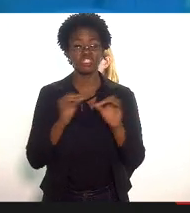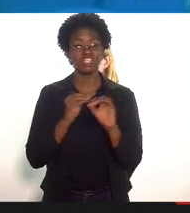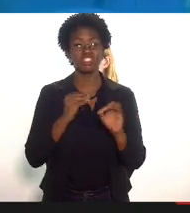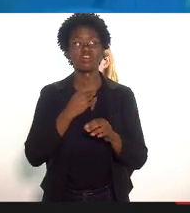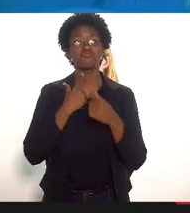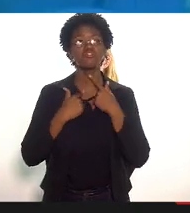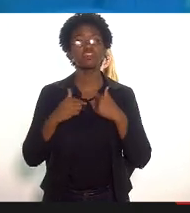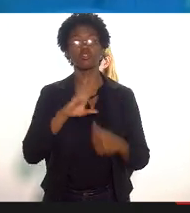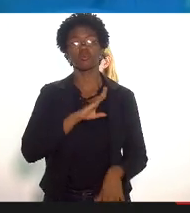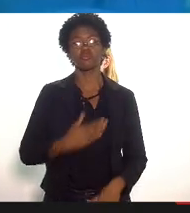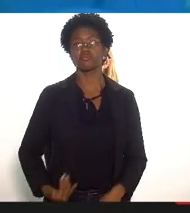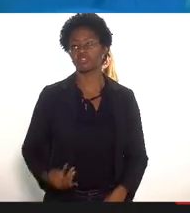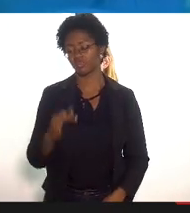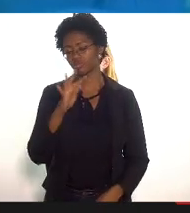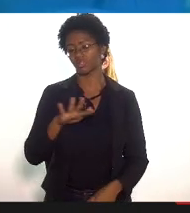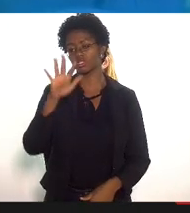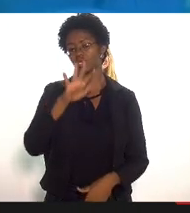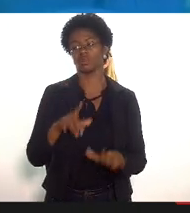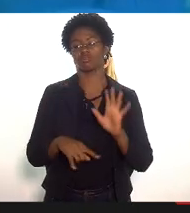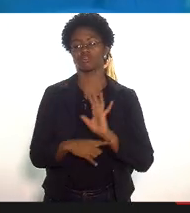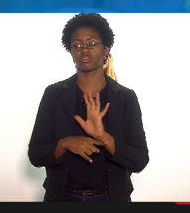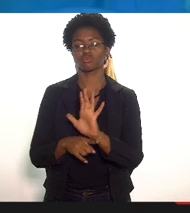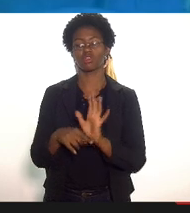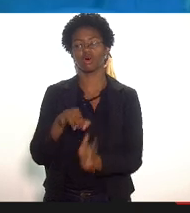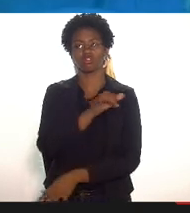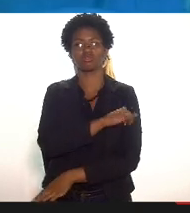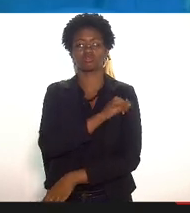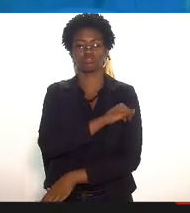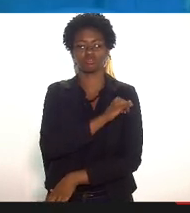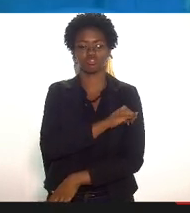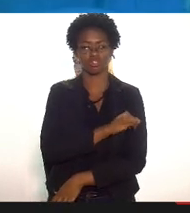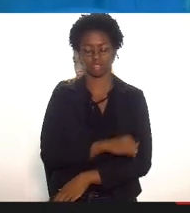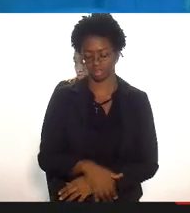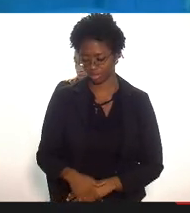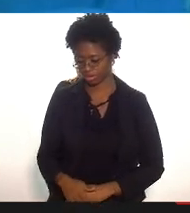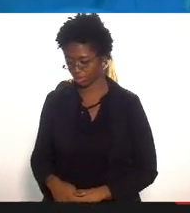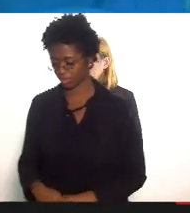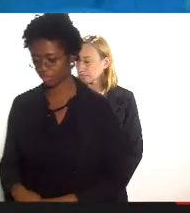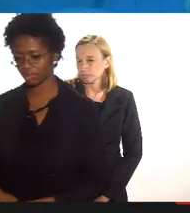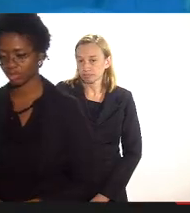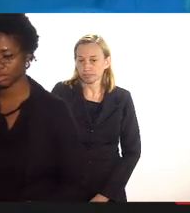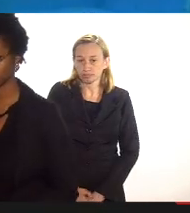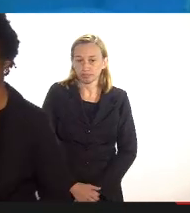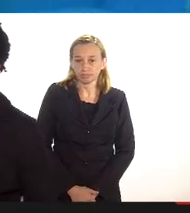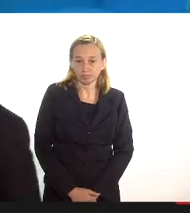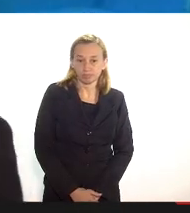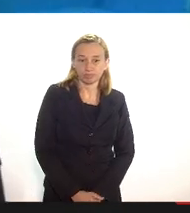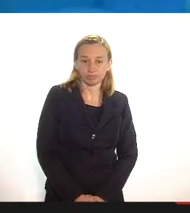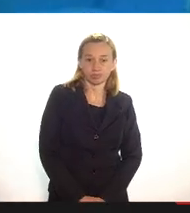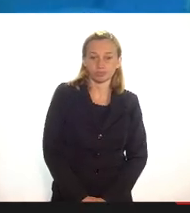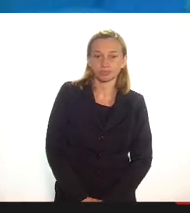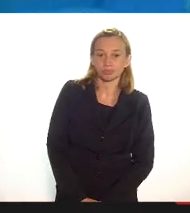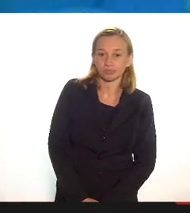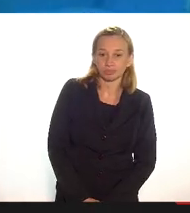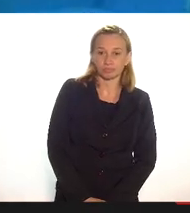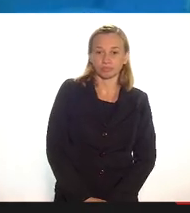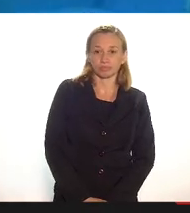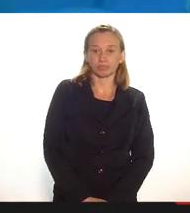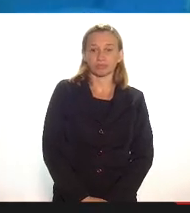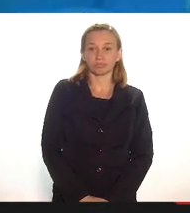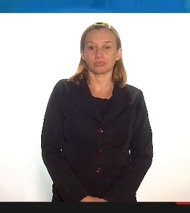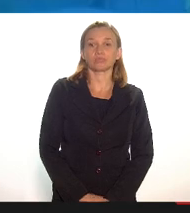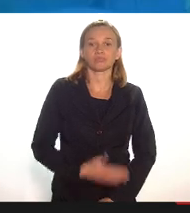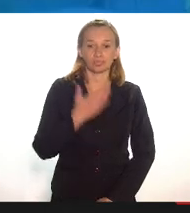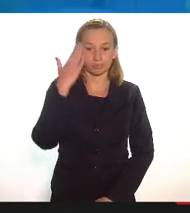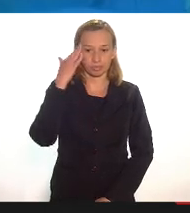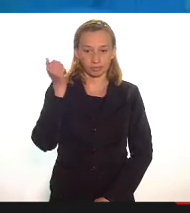governo federal em ajudar o Rio de Janeiro nesse item, na abertura de leitos, na resolução dos recursos humanos do Rio de Janeiro. A gente sabe que